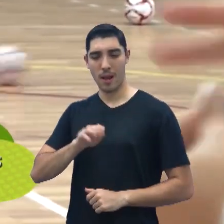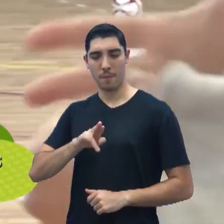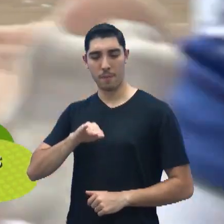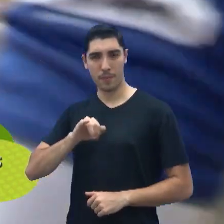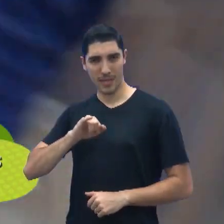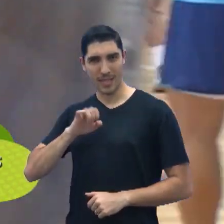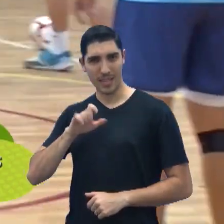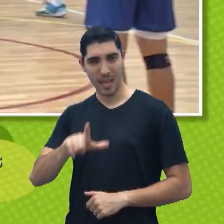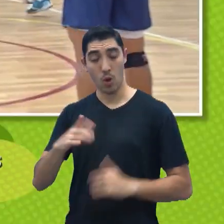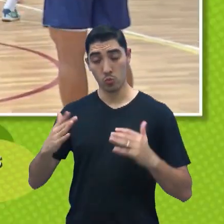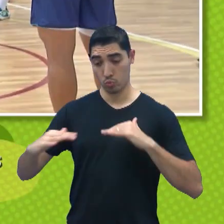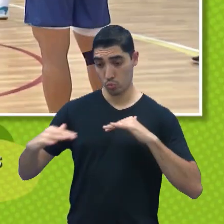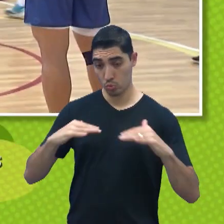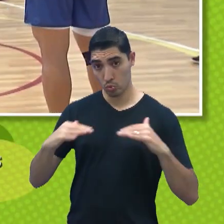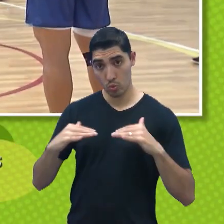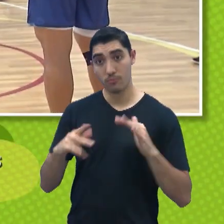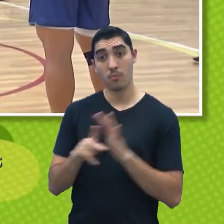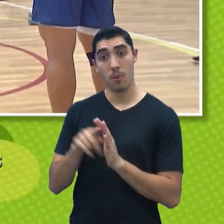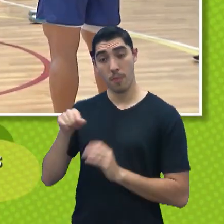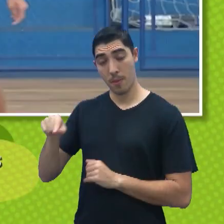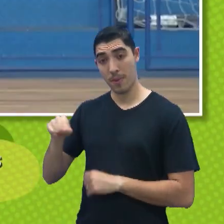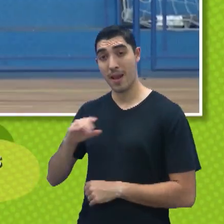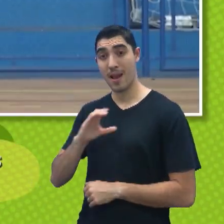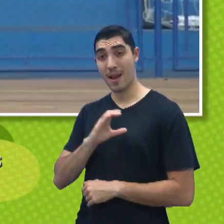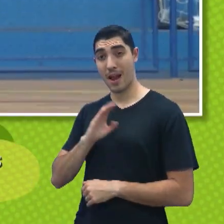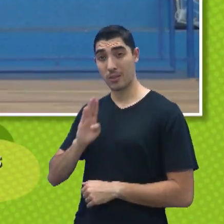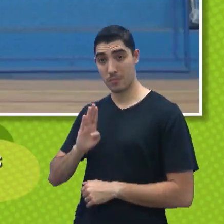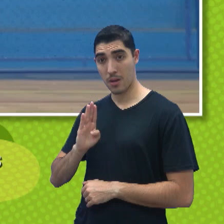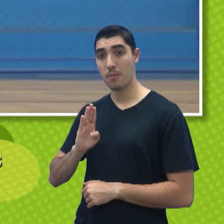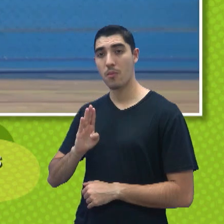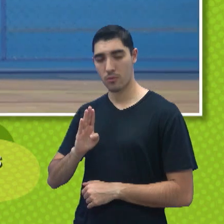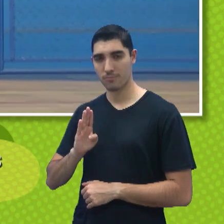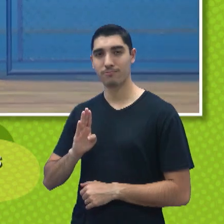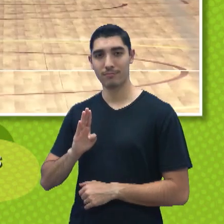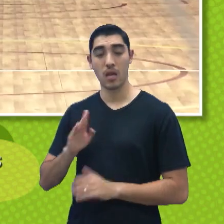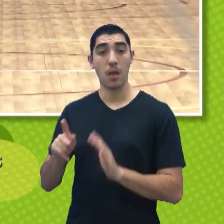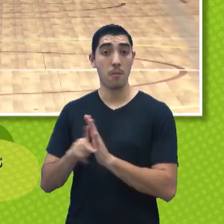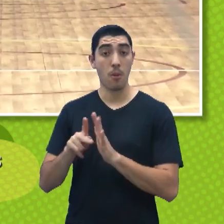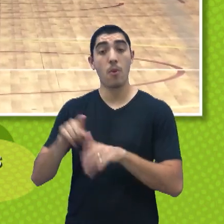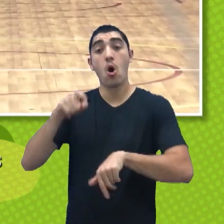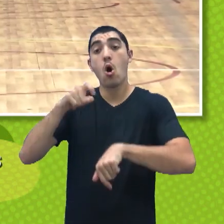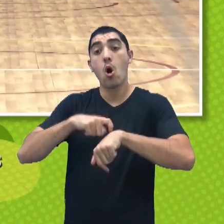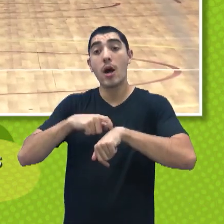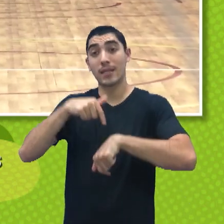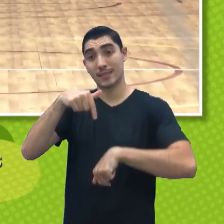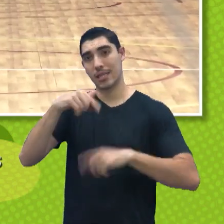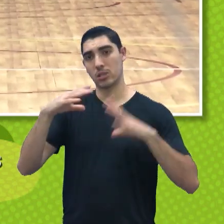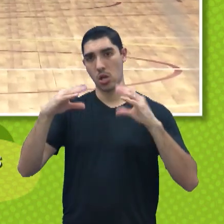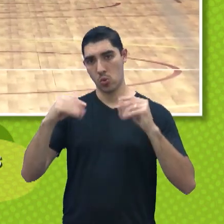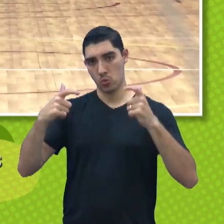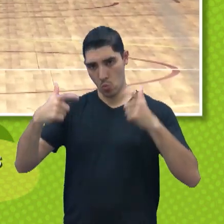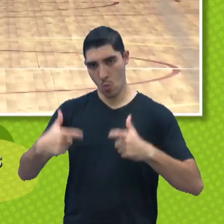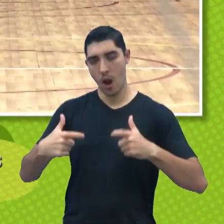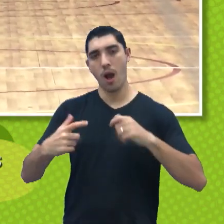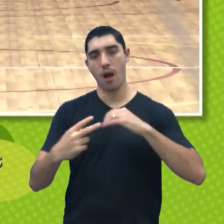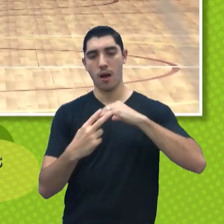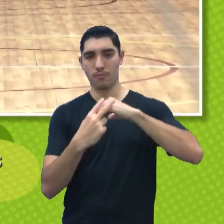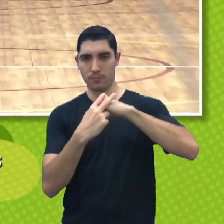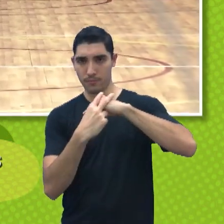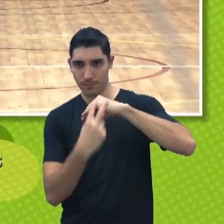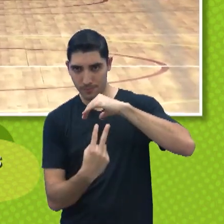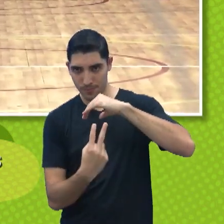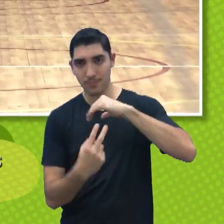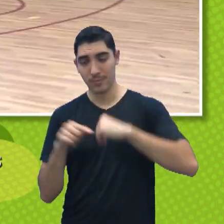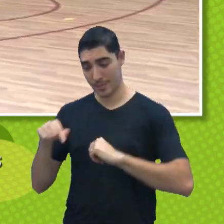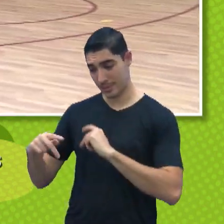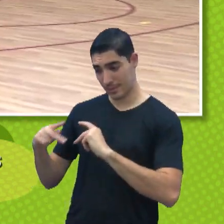contra a forte equipe do Carlos Barbosa, do Rio Grande do Sul. A bola rola às 7 da noite na Farmaconde Arena. Pedreira para a equipe do